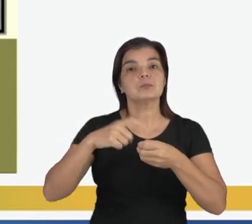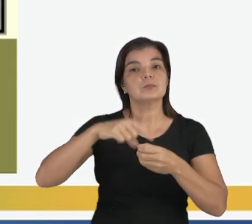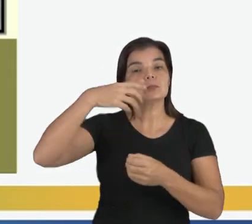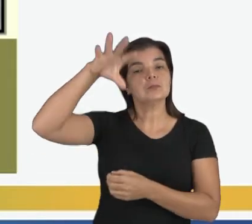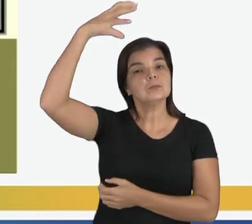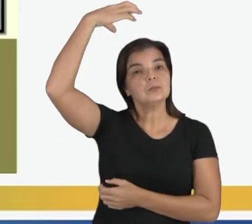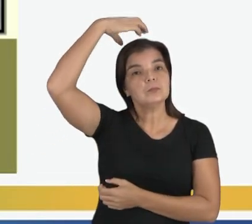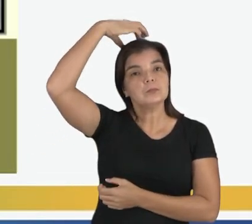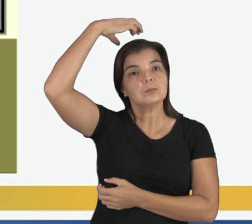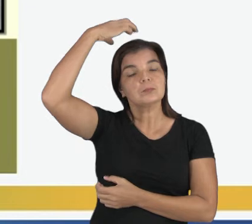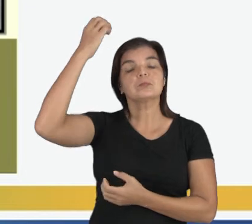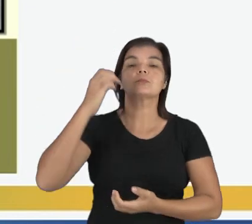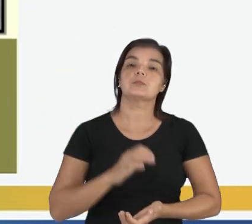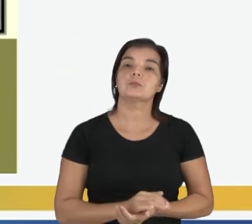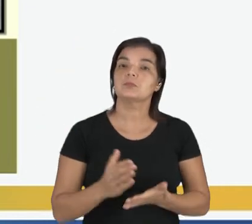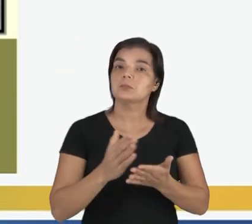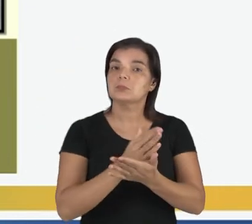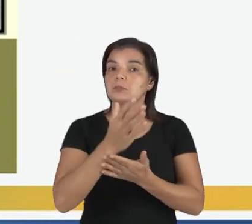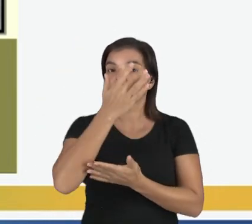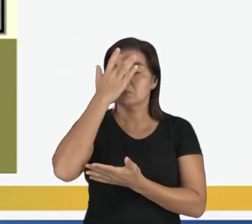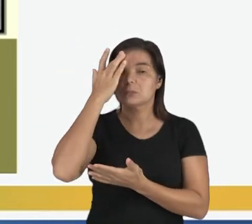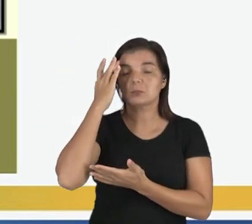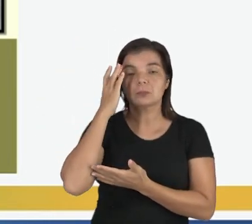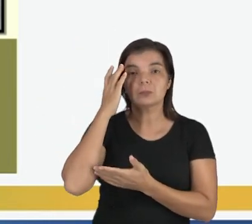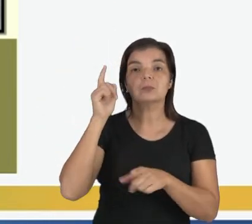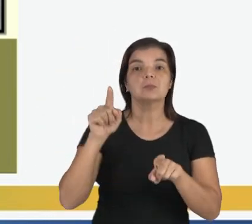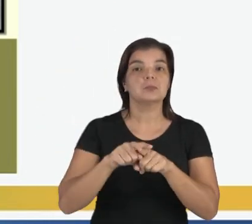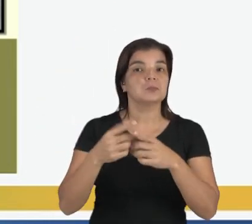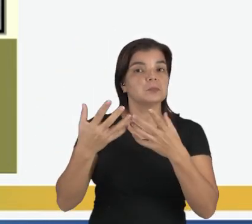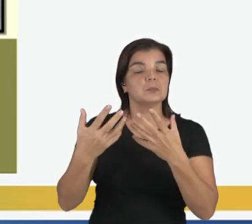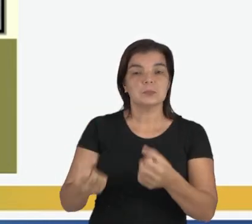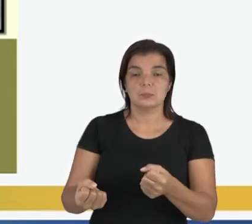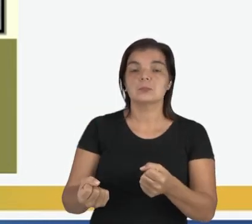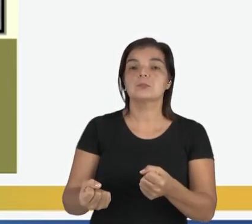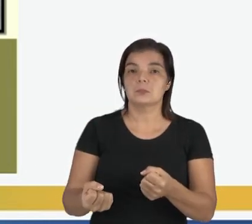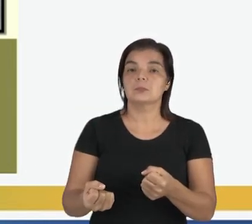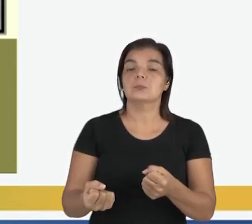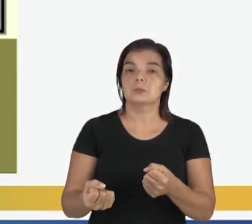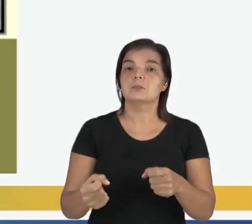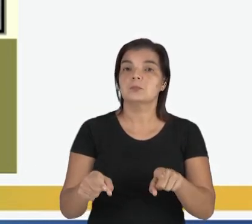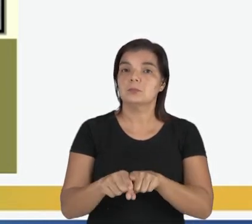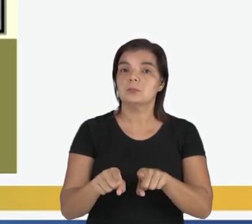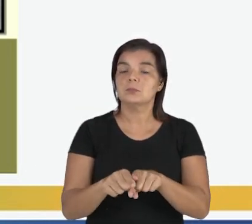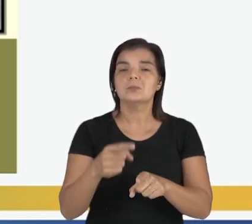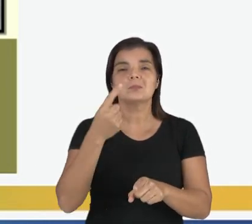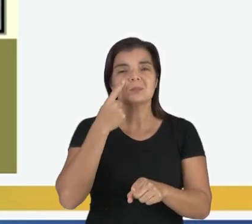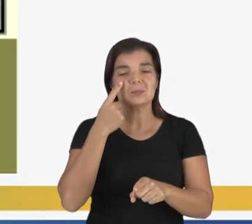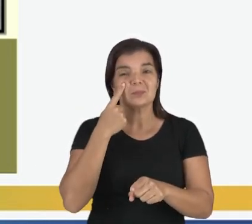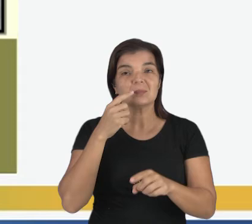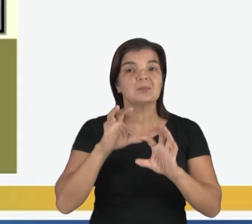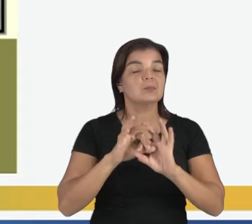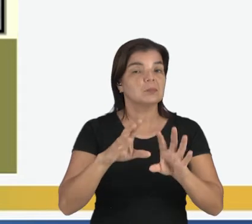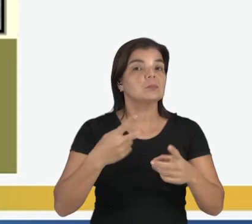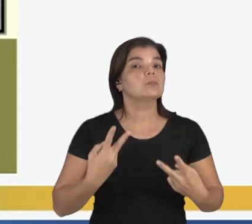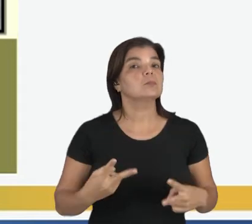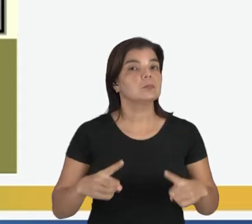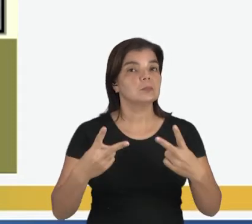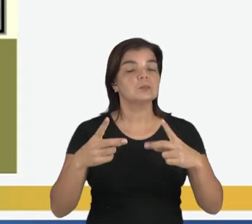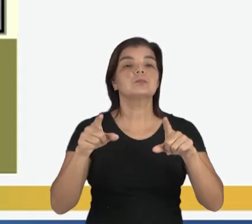rei, a monarquia, algumas pessoas que não eram a favor do comunismo, né, e aí a gente vai ter, então, a